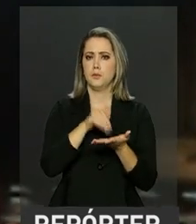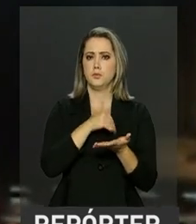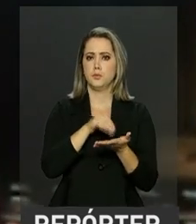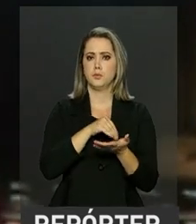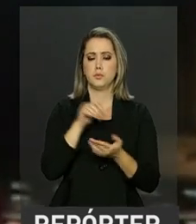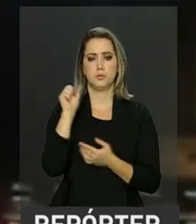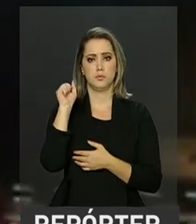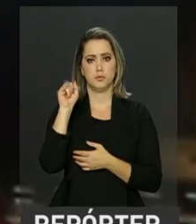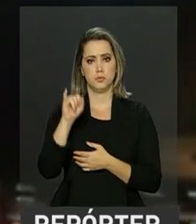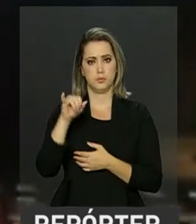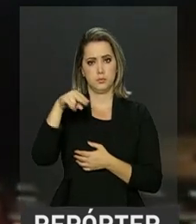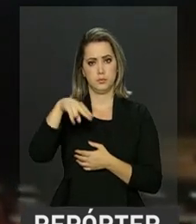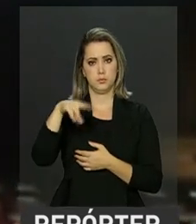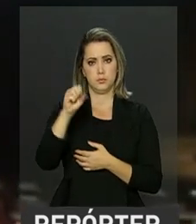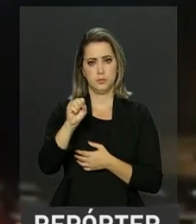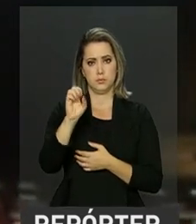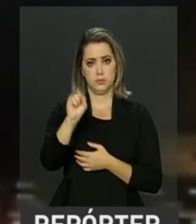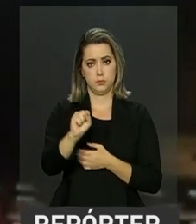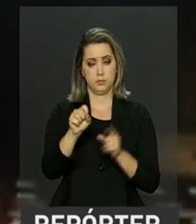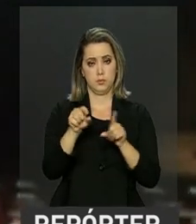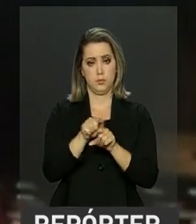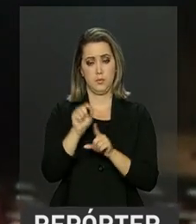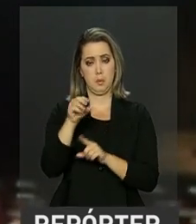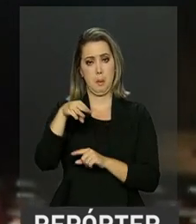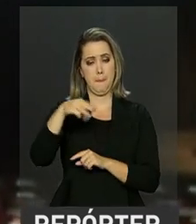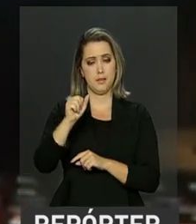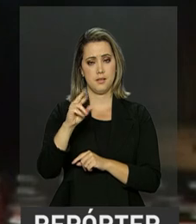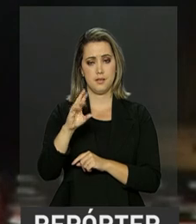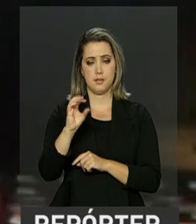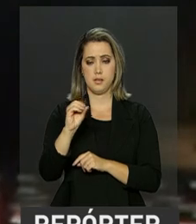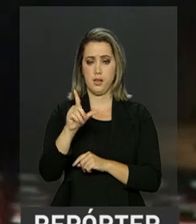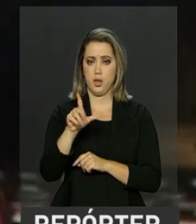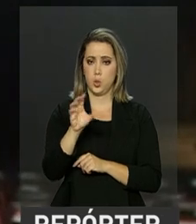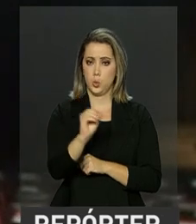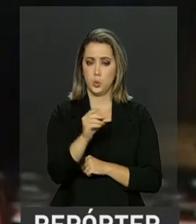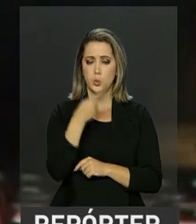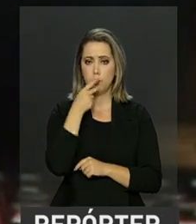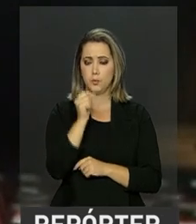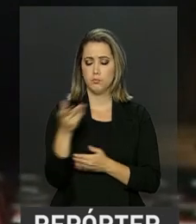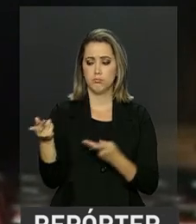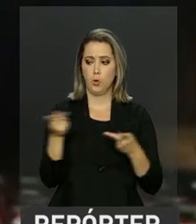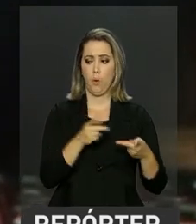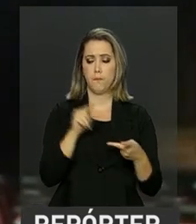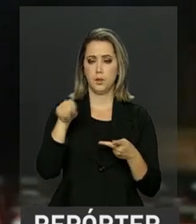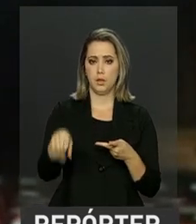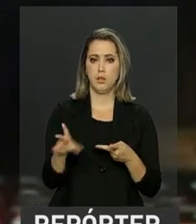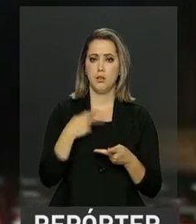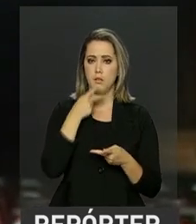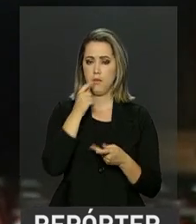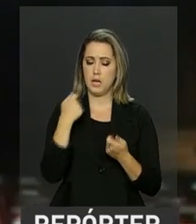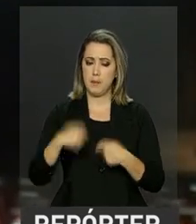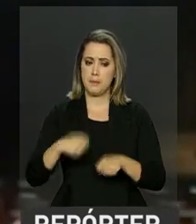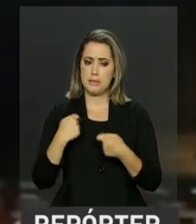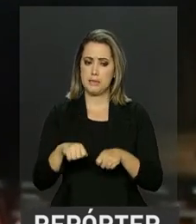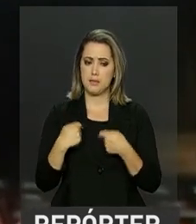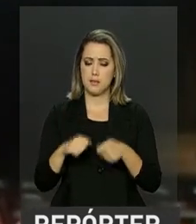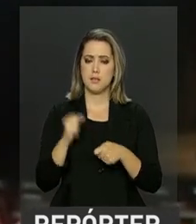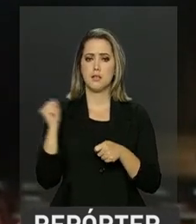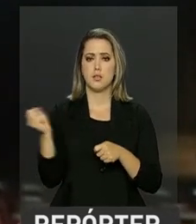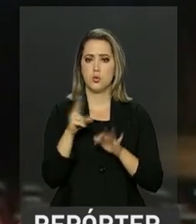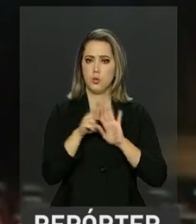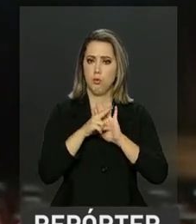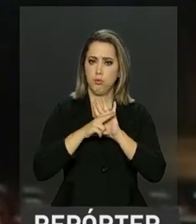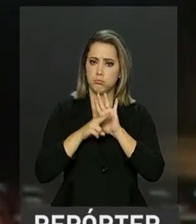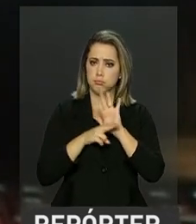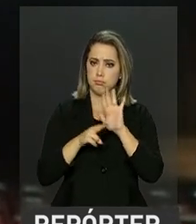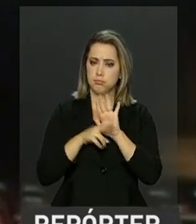social do ministério da fazenda marcelo caetano é um dos convidados ele vai defender a necessidade da reforma para que